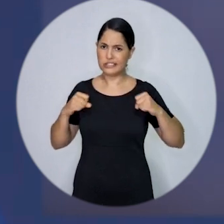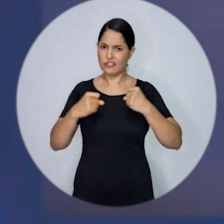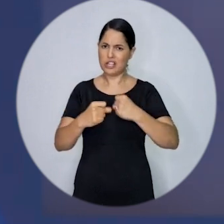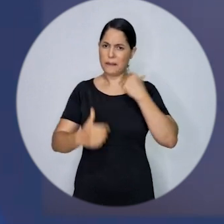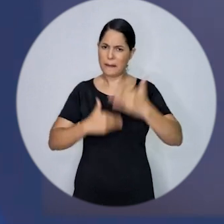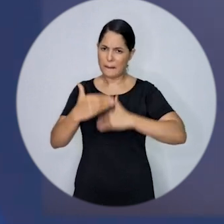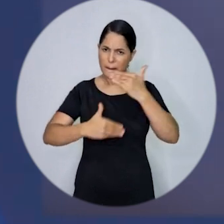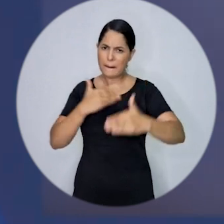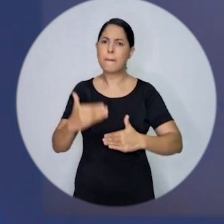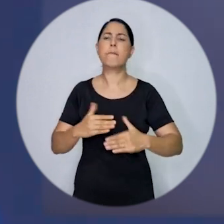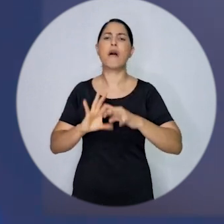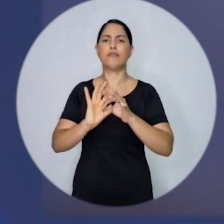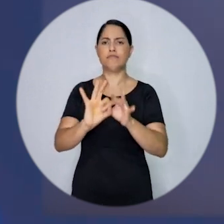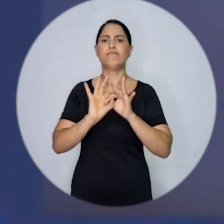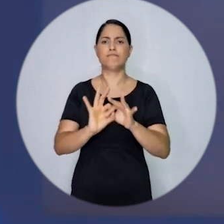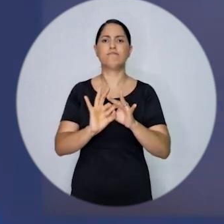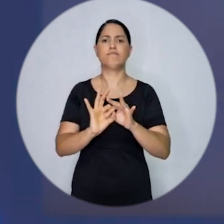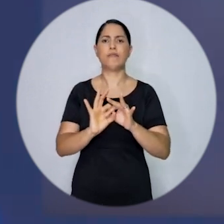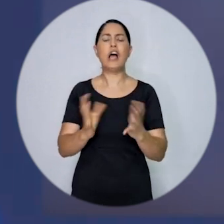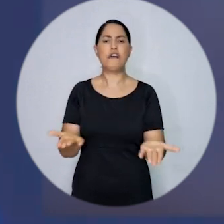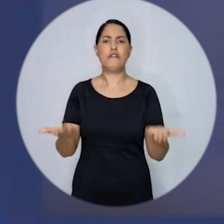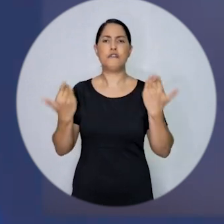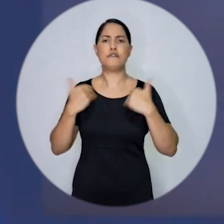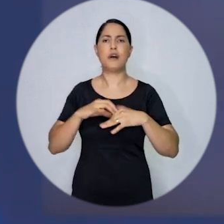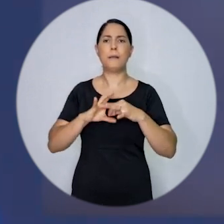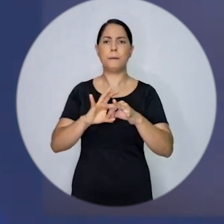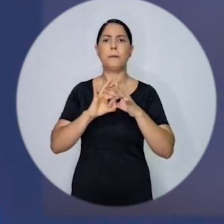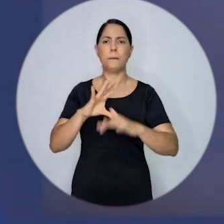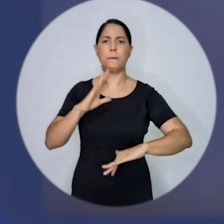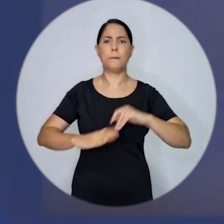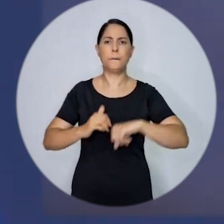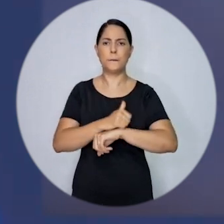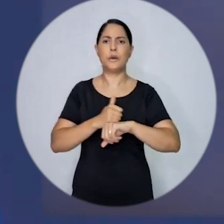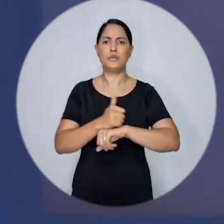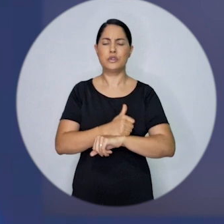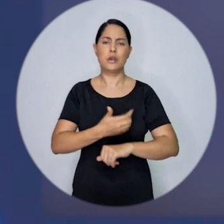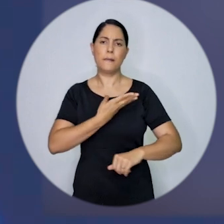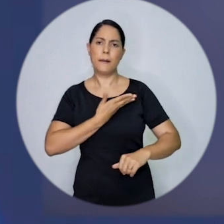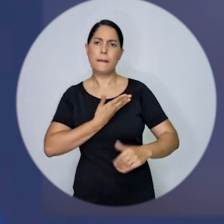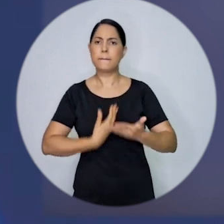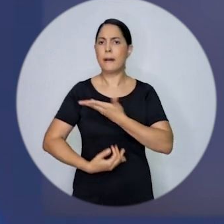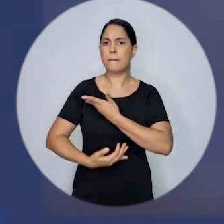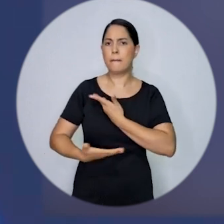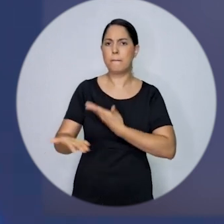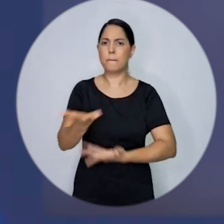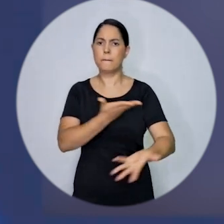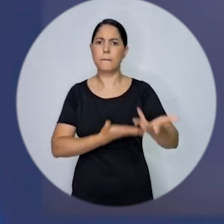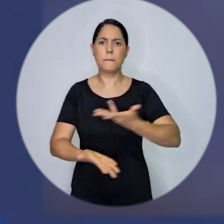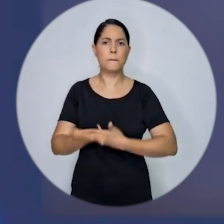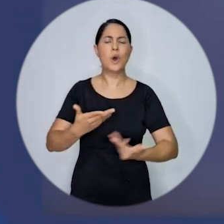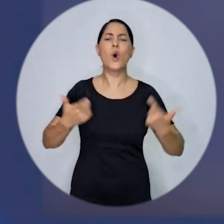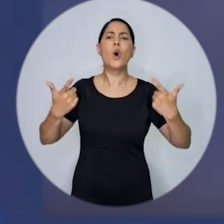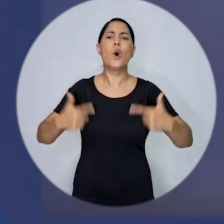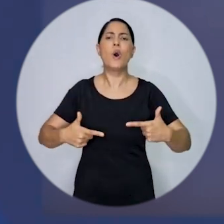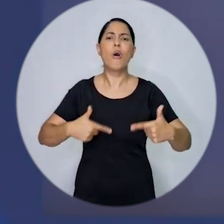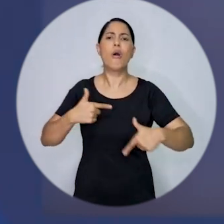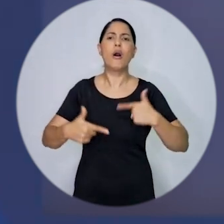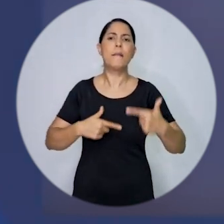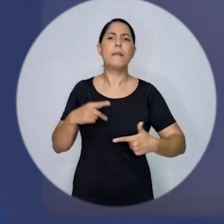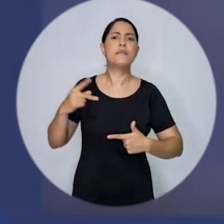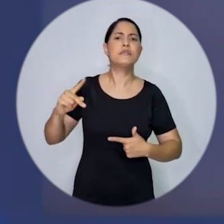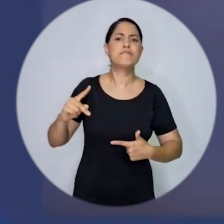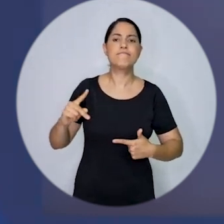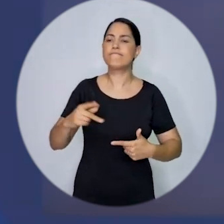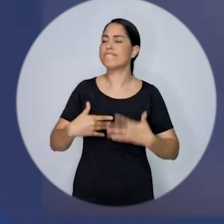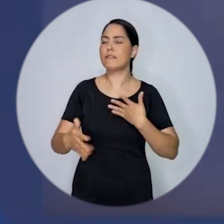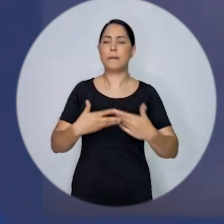Defesa das Prerrogativas unificado, para que possamos atuar unidos na defesa da atuação profissional das colegas e dos colegas,